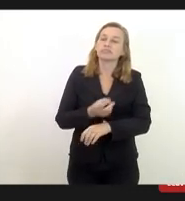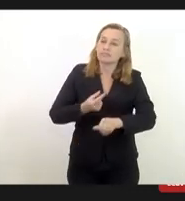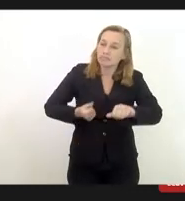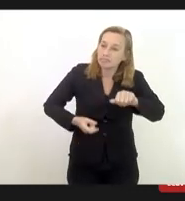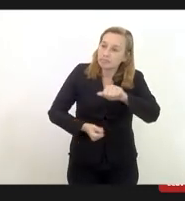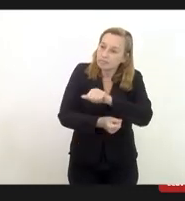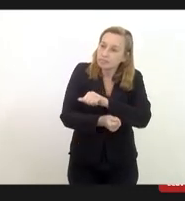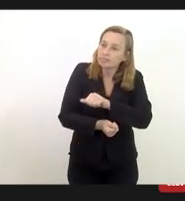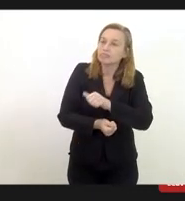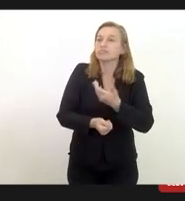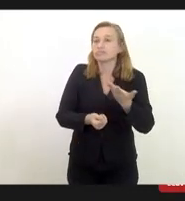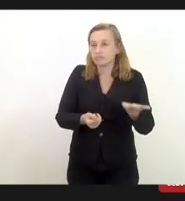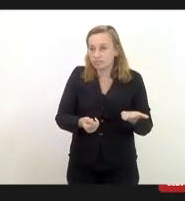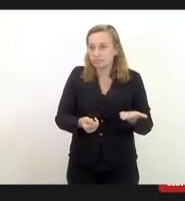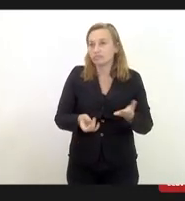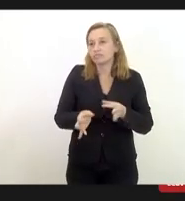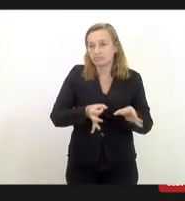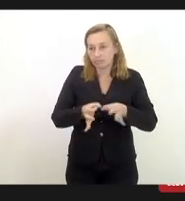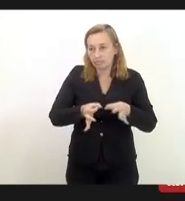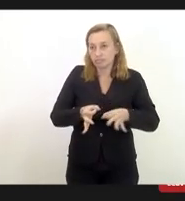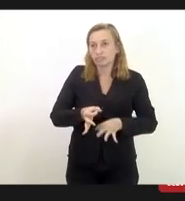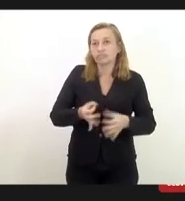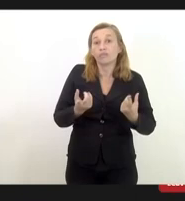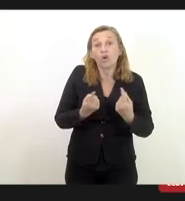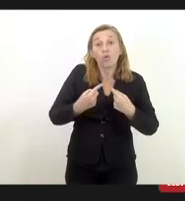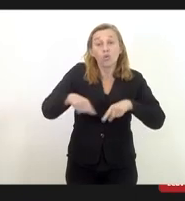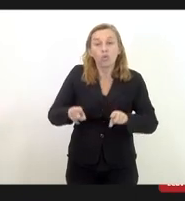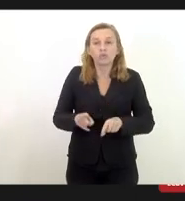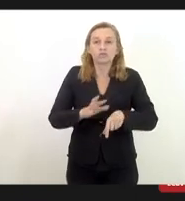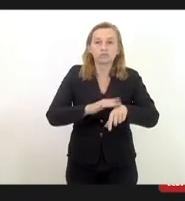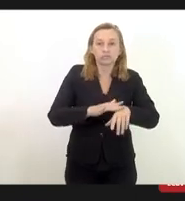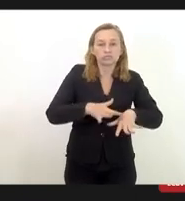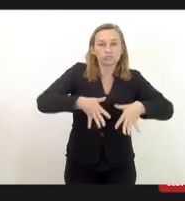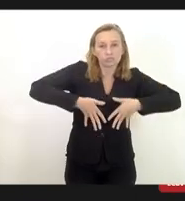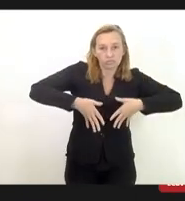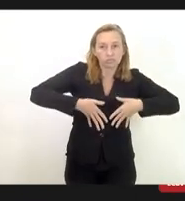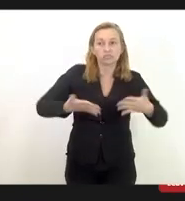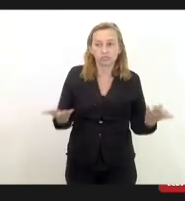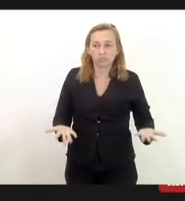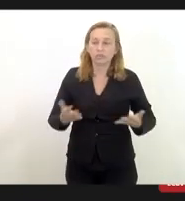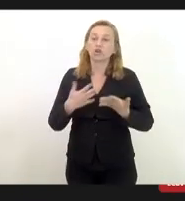investimento financeiro e programático no combate à tuberculose.